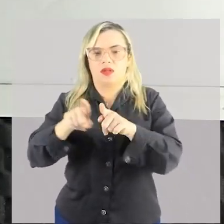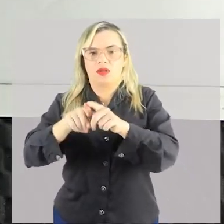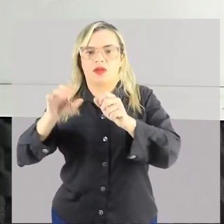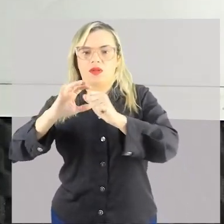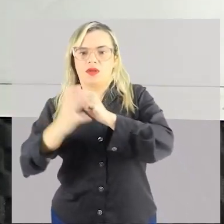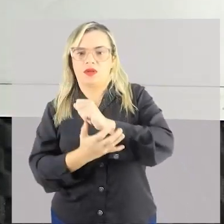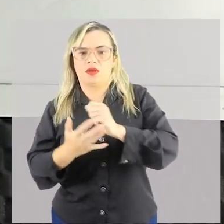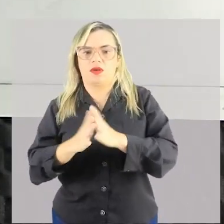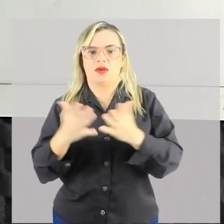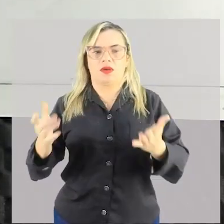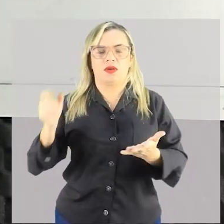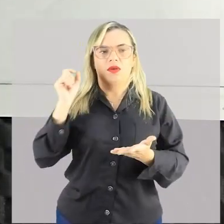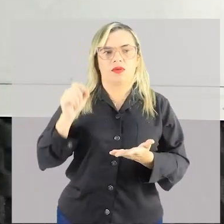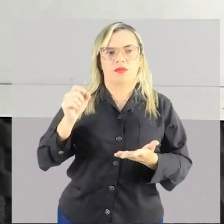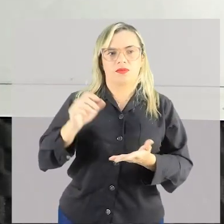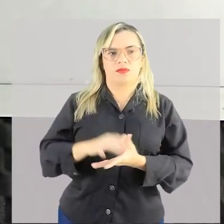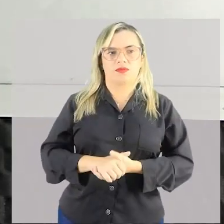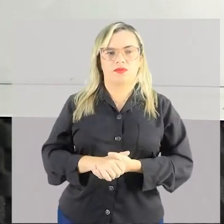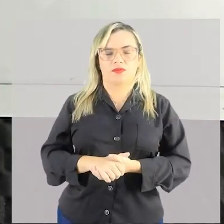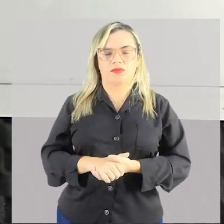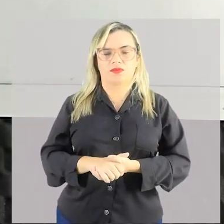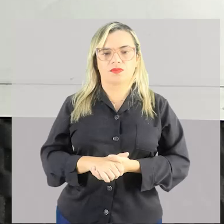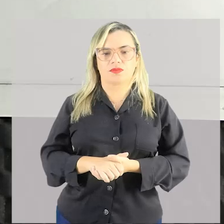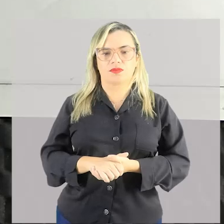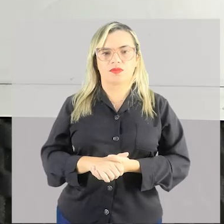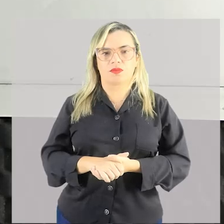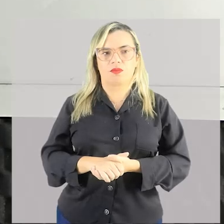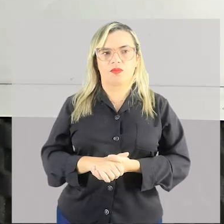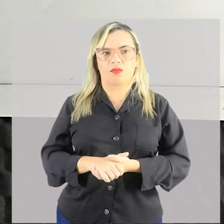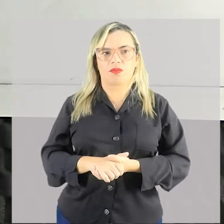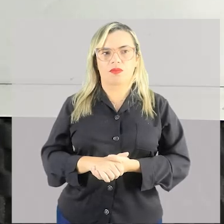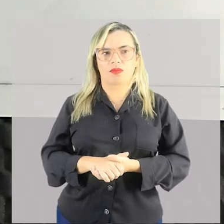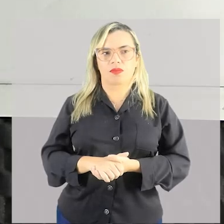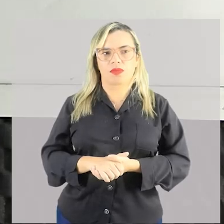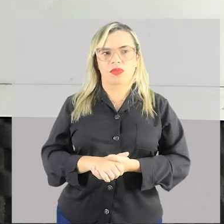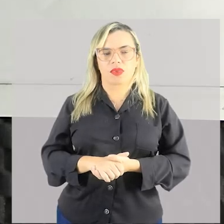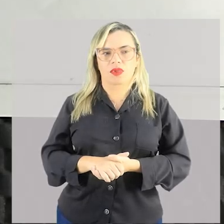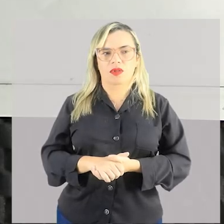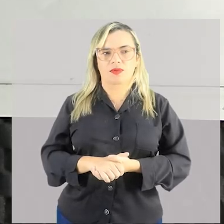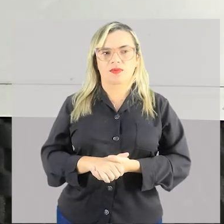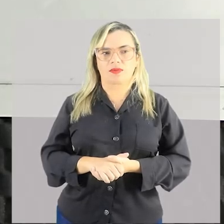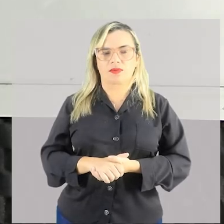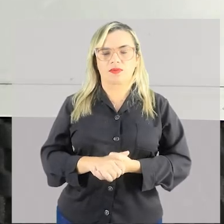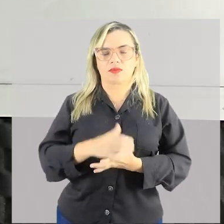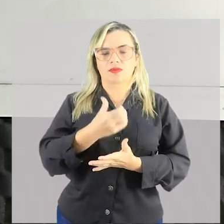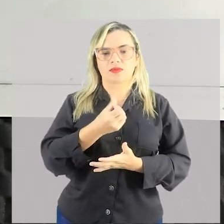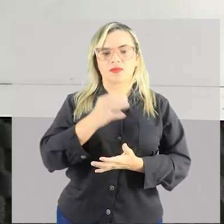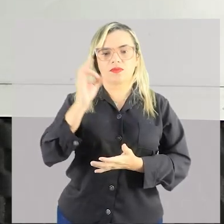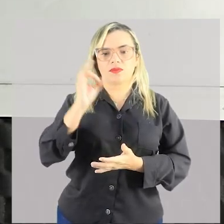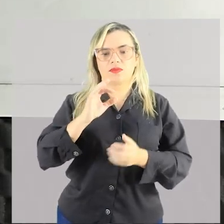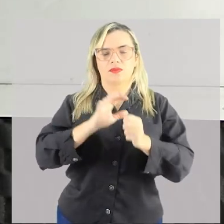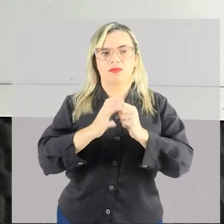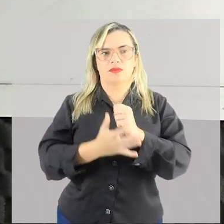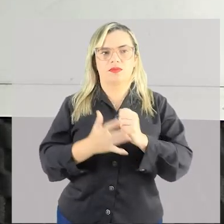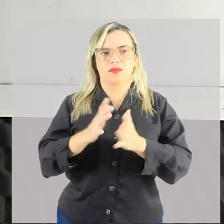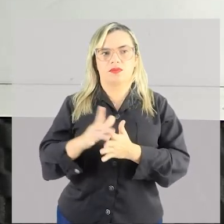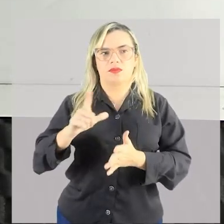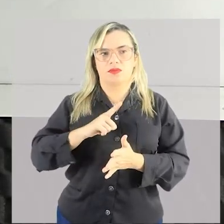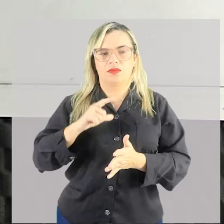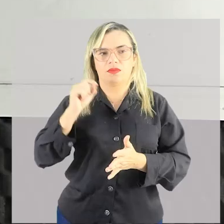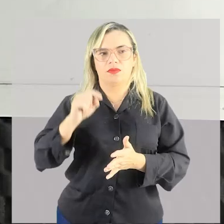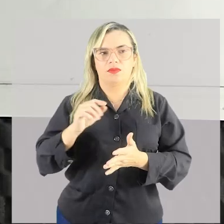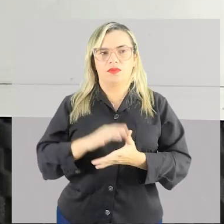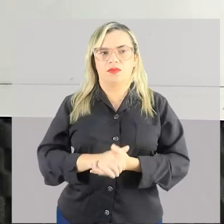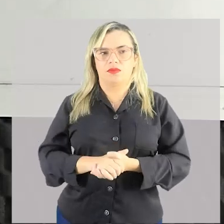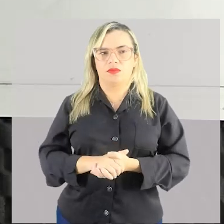ora então se aqui tem que ter 6% com covid tem que ter 6% já tem 1%